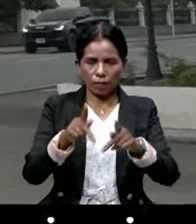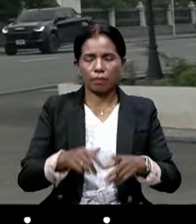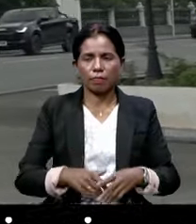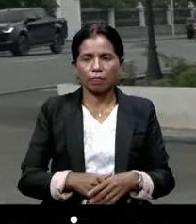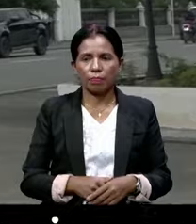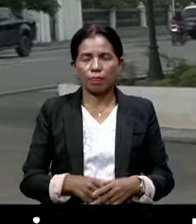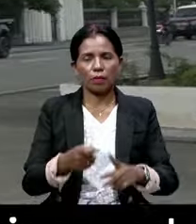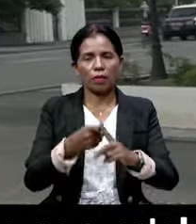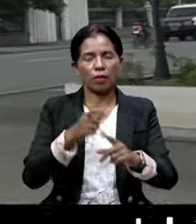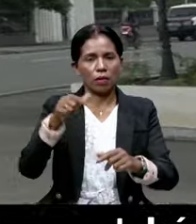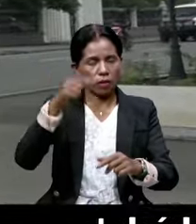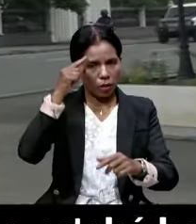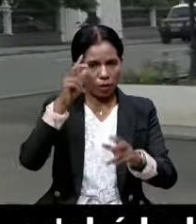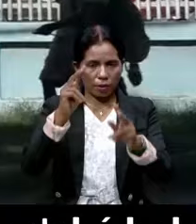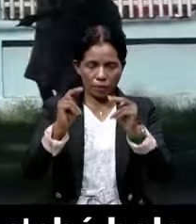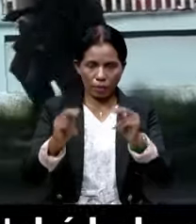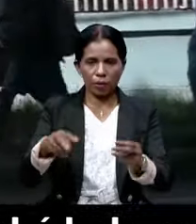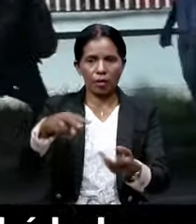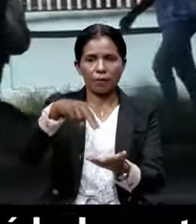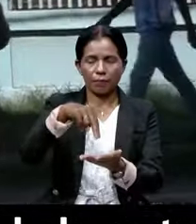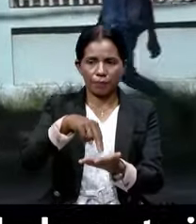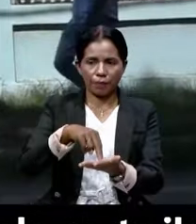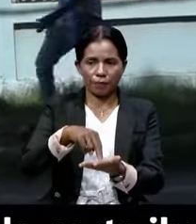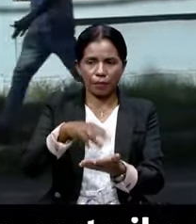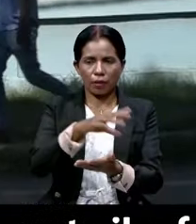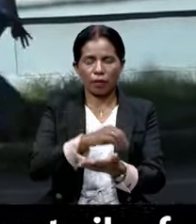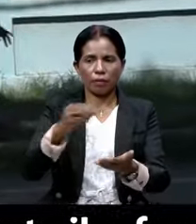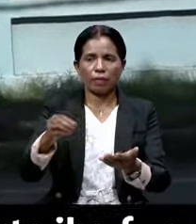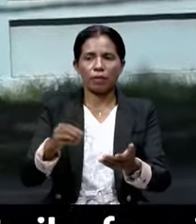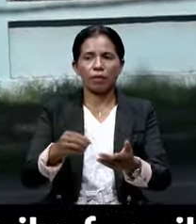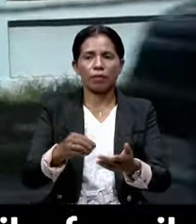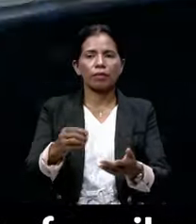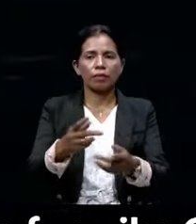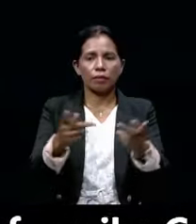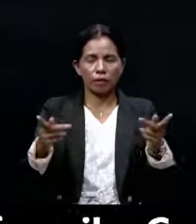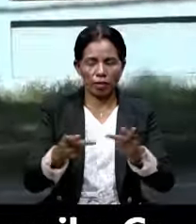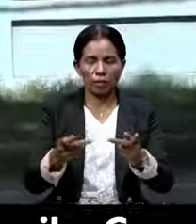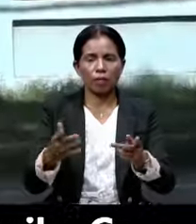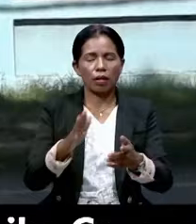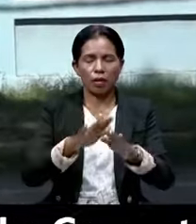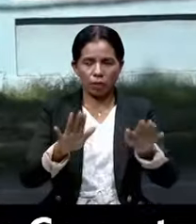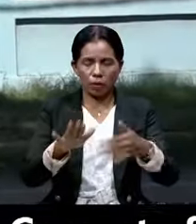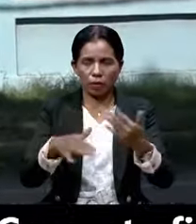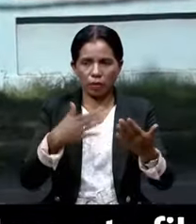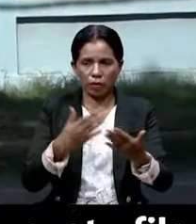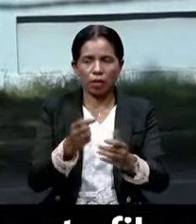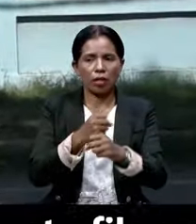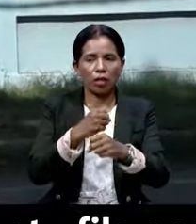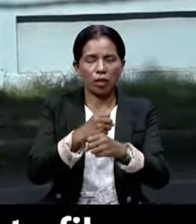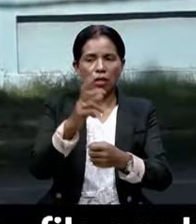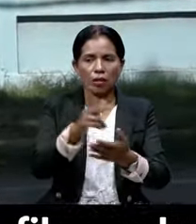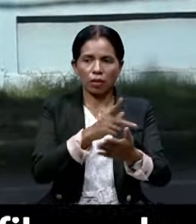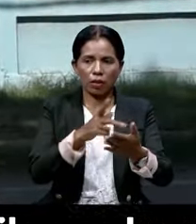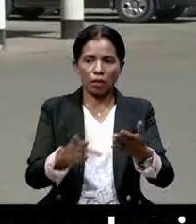O si parte do governo precisa estabelecer centro reabilitação juvenil para la barik sira nebema comete crime no ne